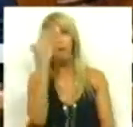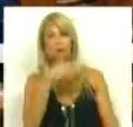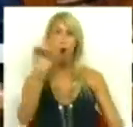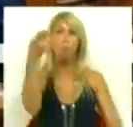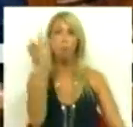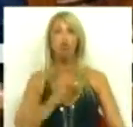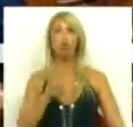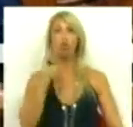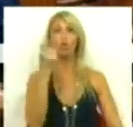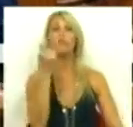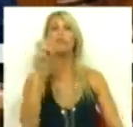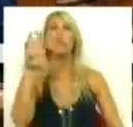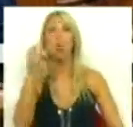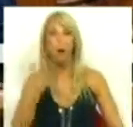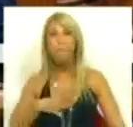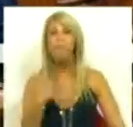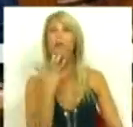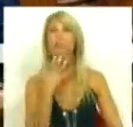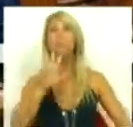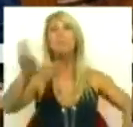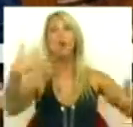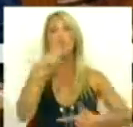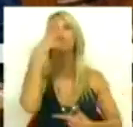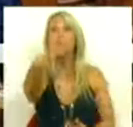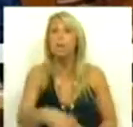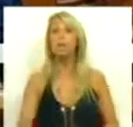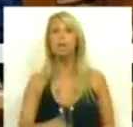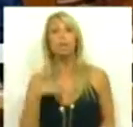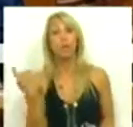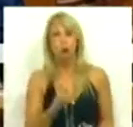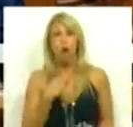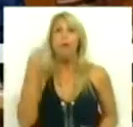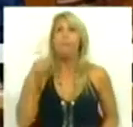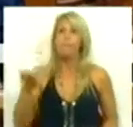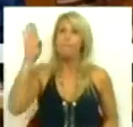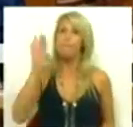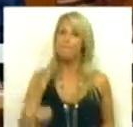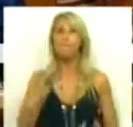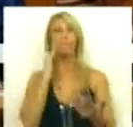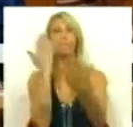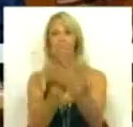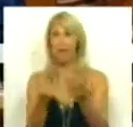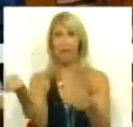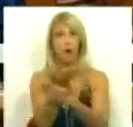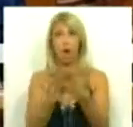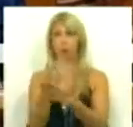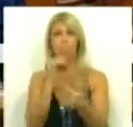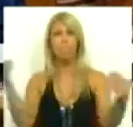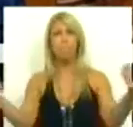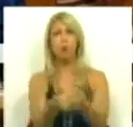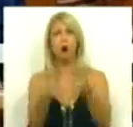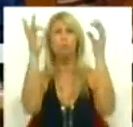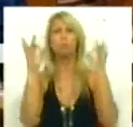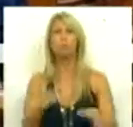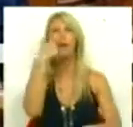ser rigoroso, poderia muito bem dizer: nós, Partido Socialista, levamos a economia à morte, as pessoas